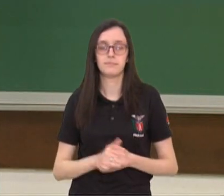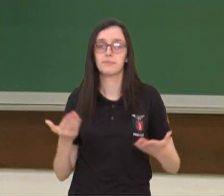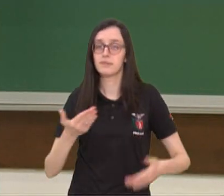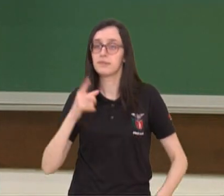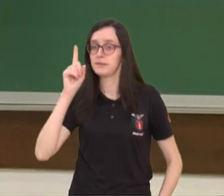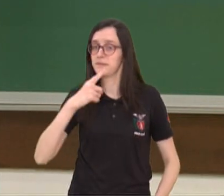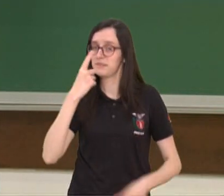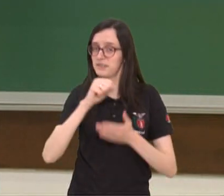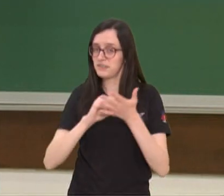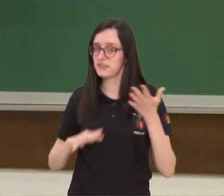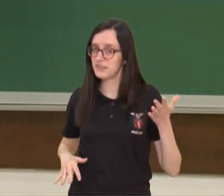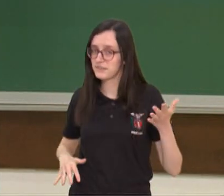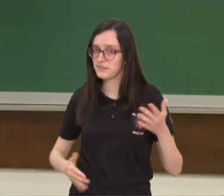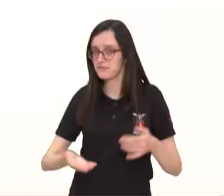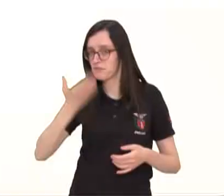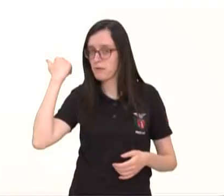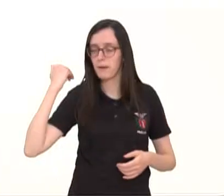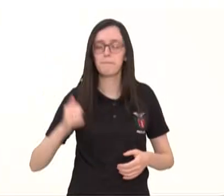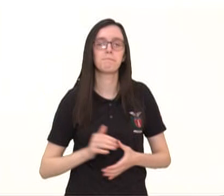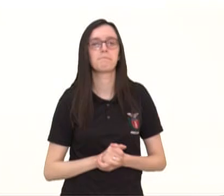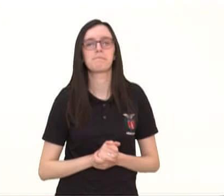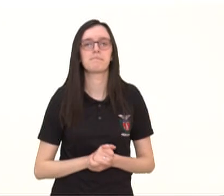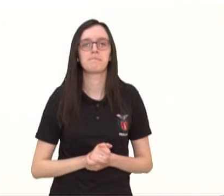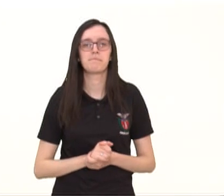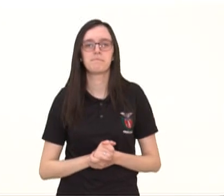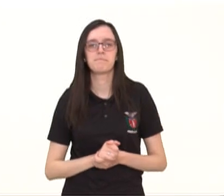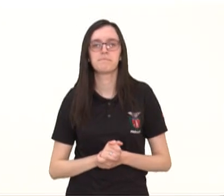uma atividade? Vamos lá?